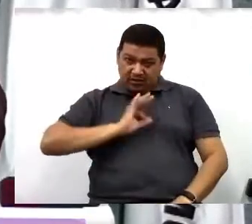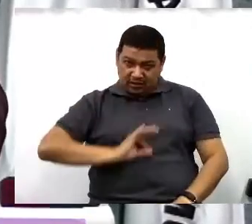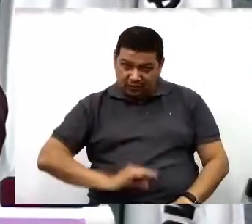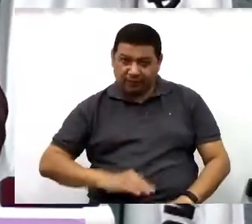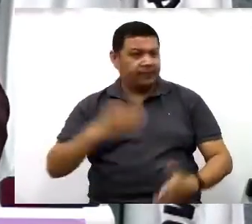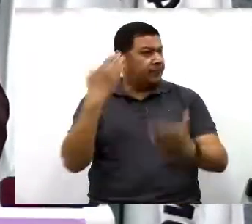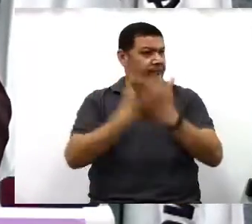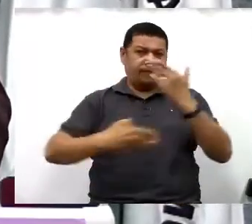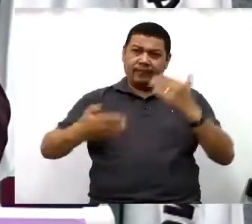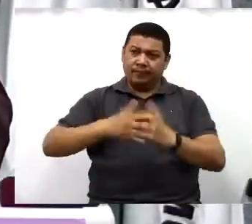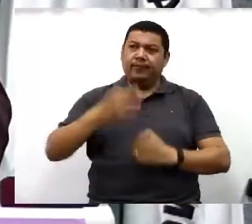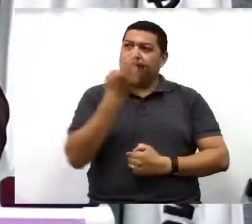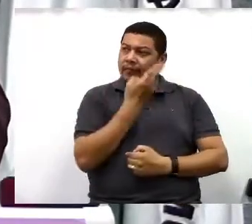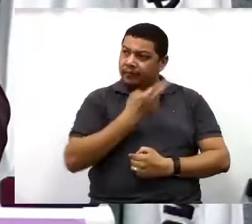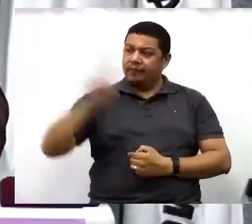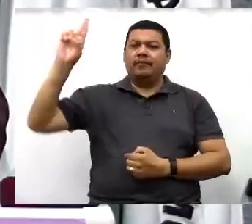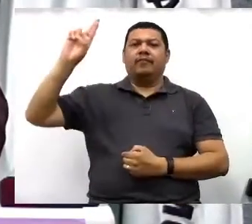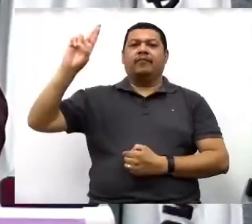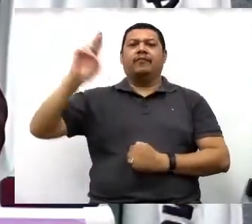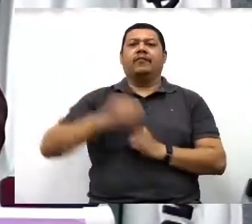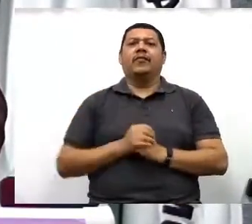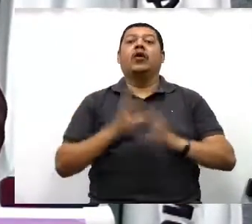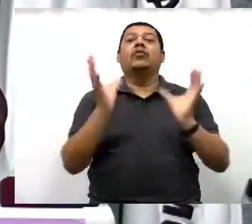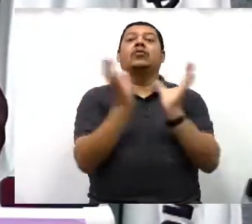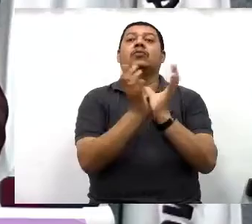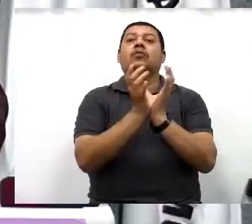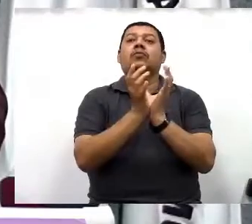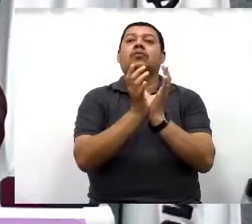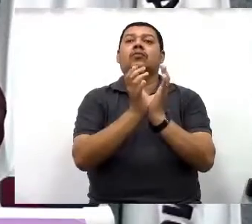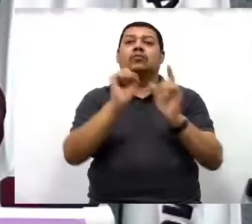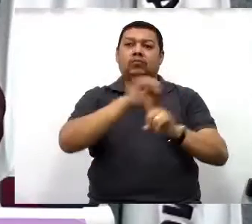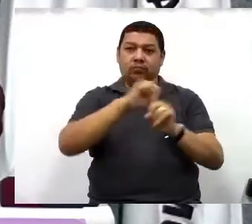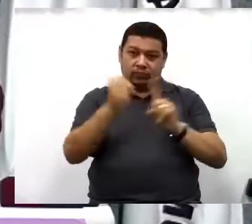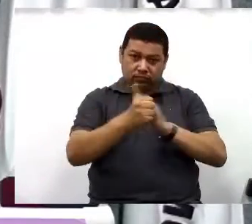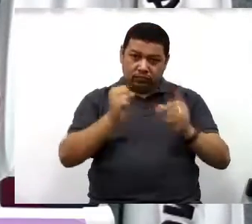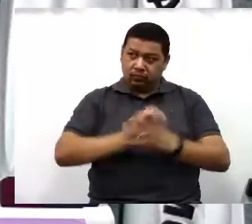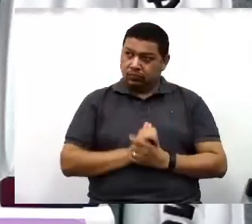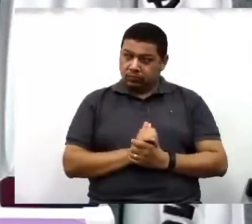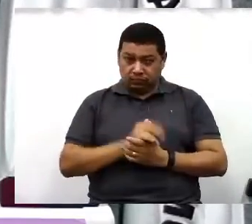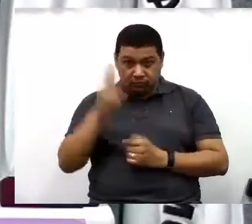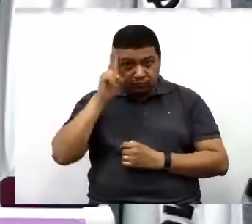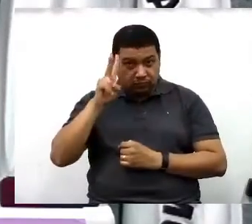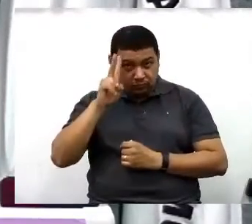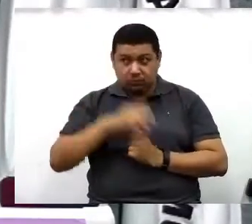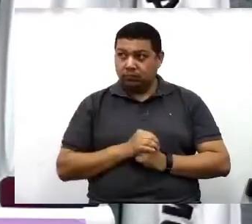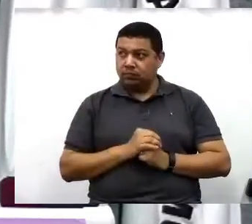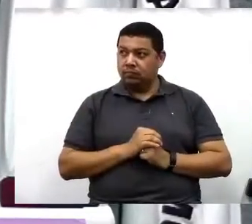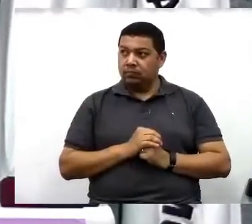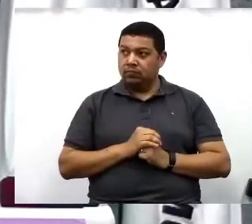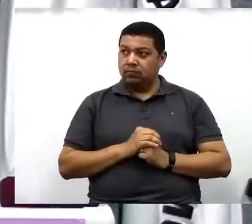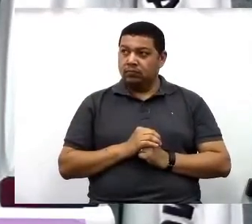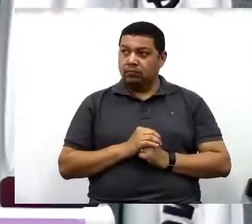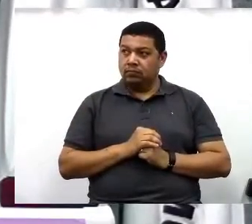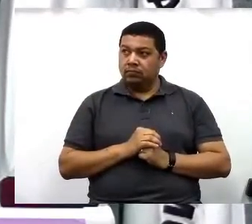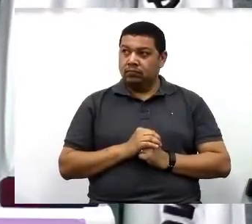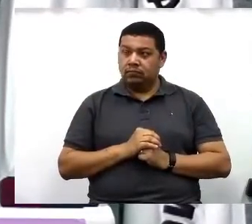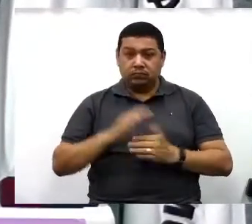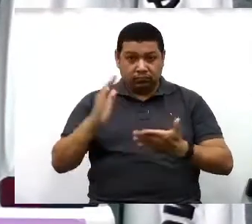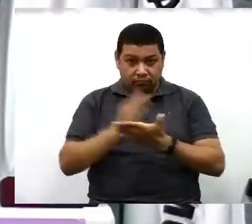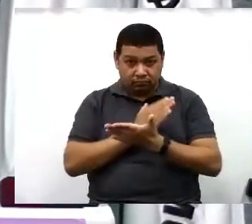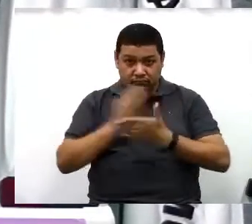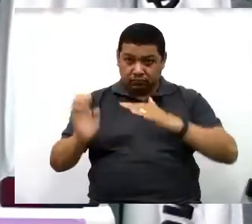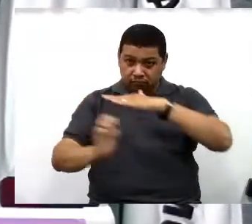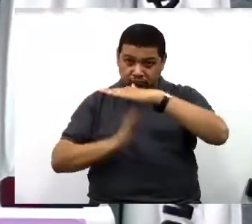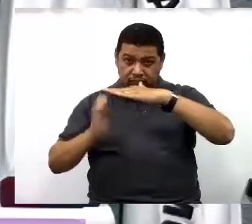as religiões, entidades, todo. E lembrando, alguns